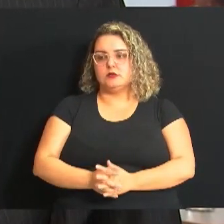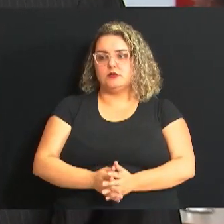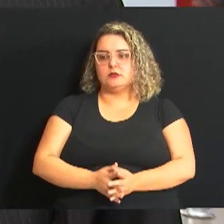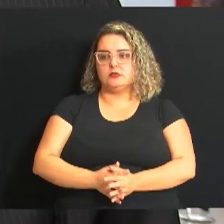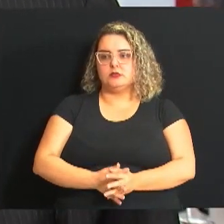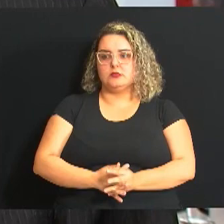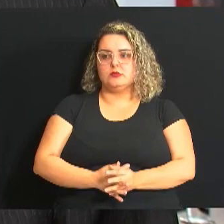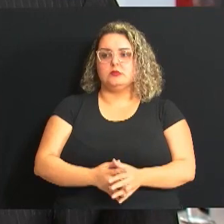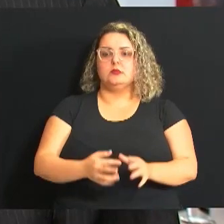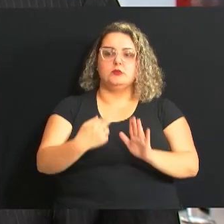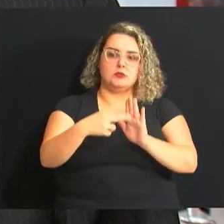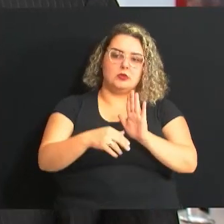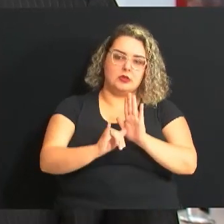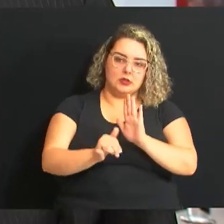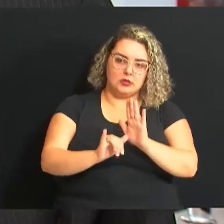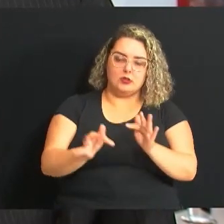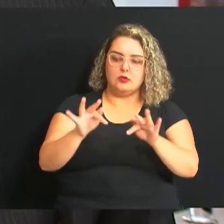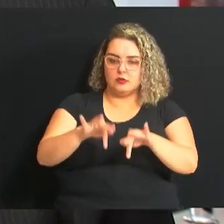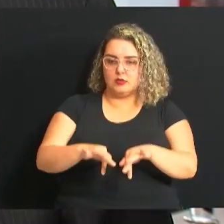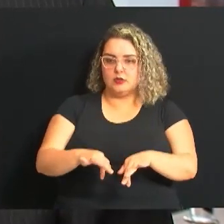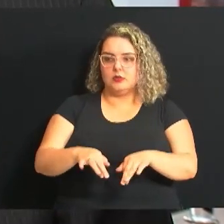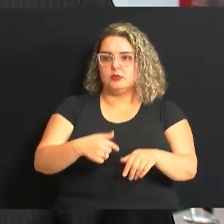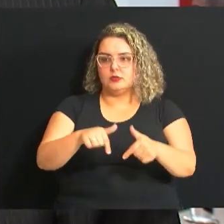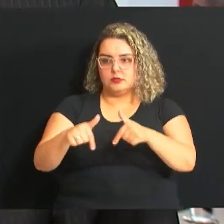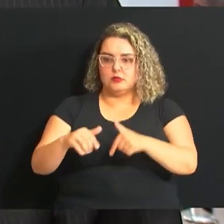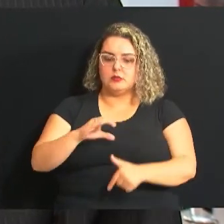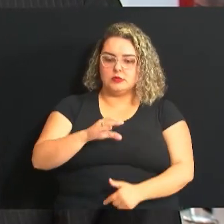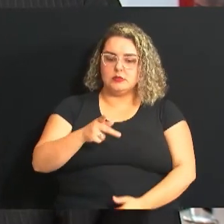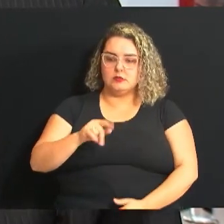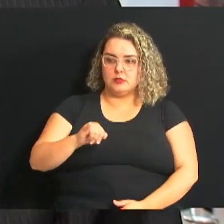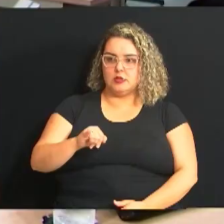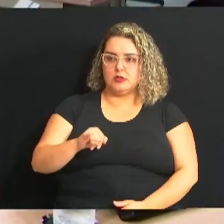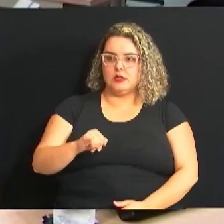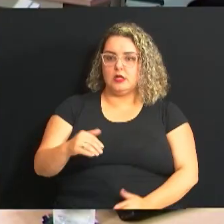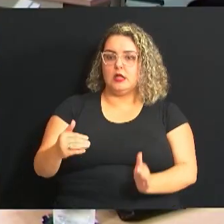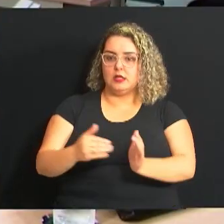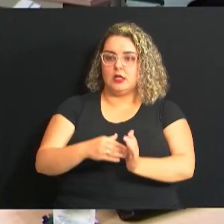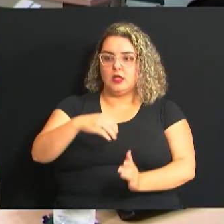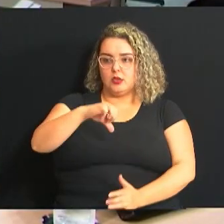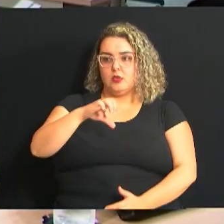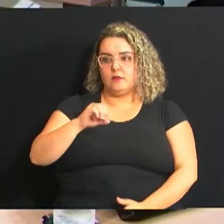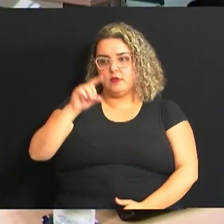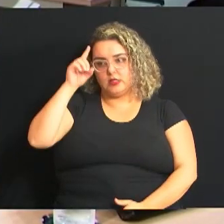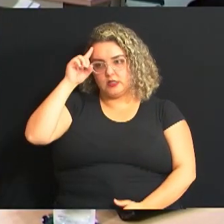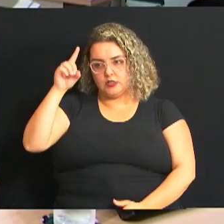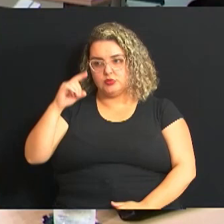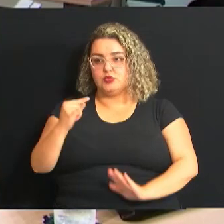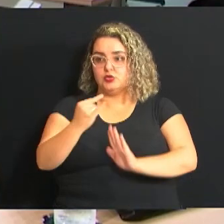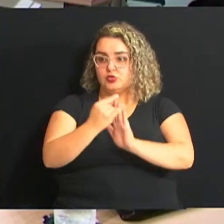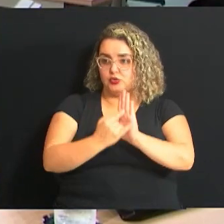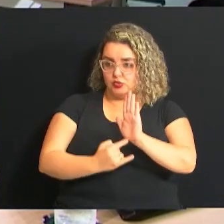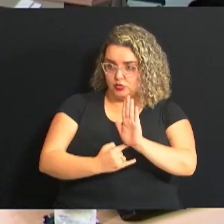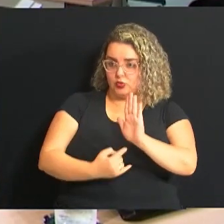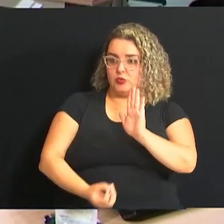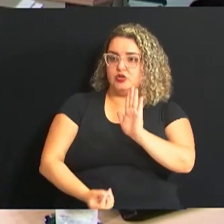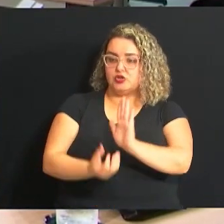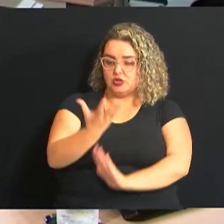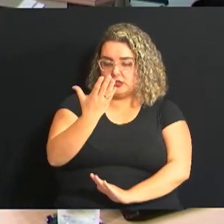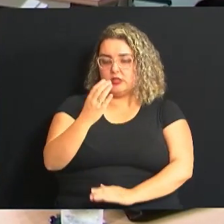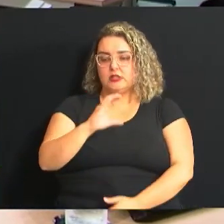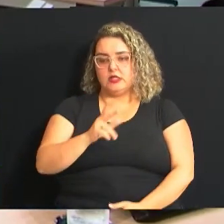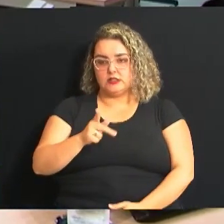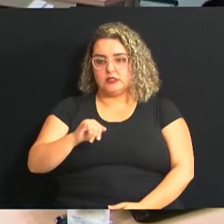fazer o relatório final dos trabalhos da CPI, que tem duração até 90 dias. O documento de criação da CPI entrará